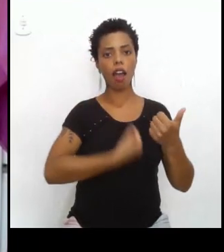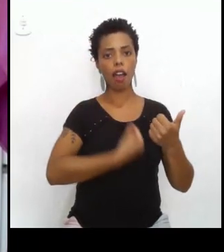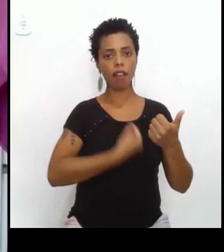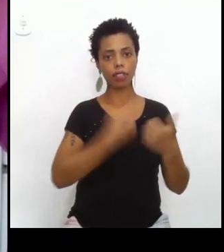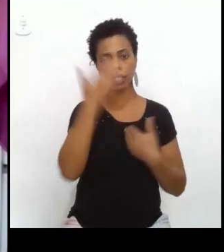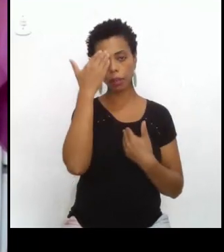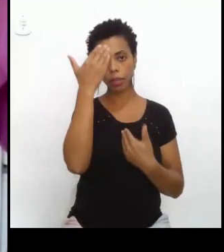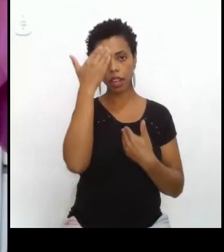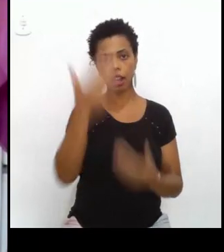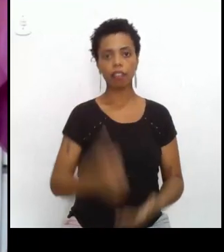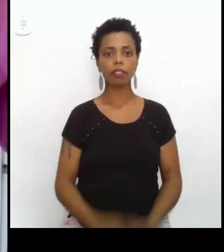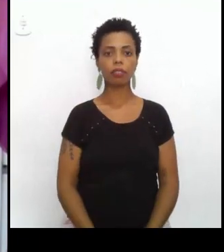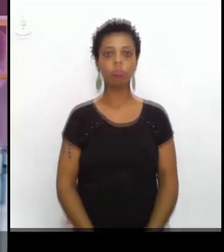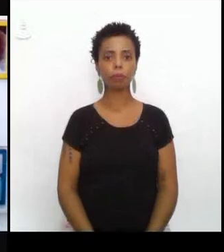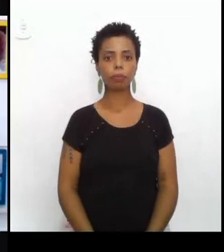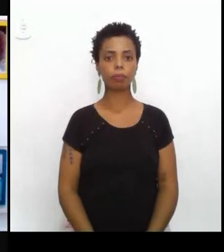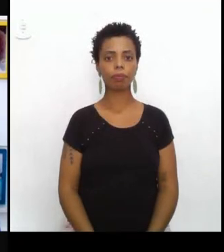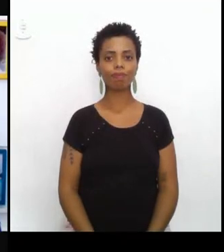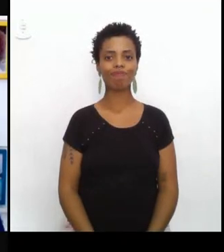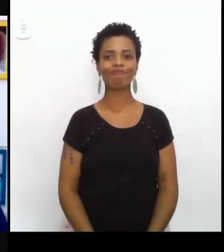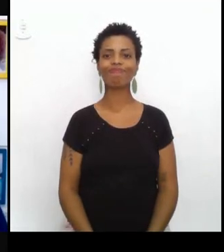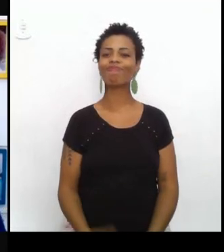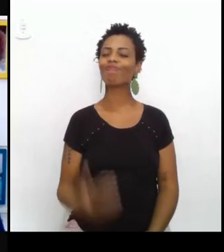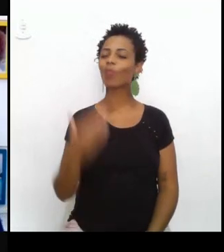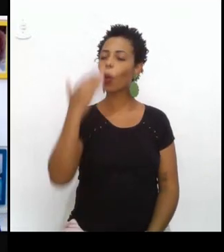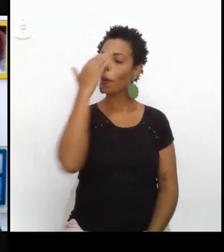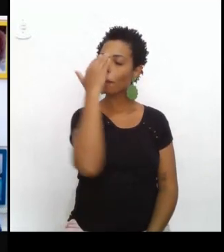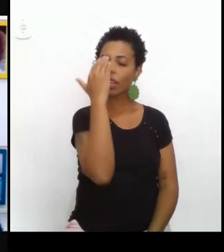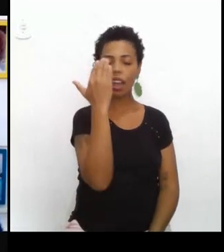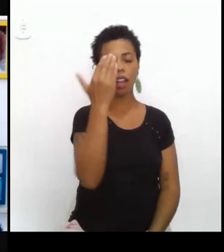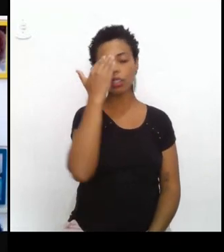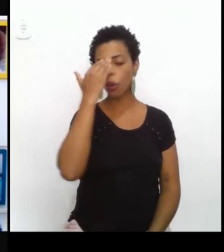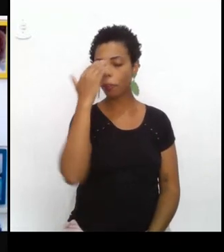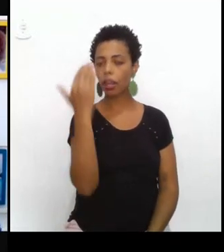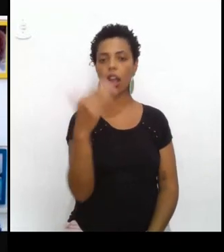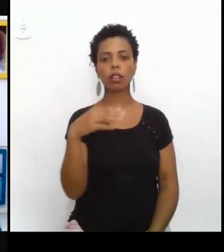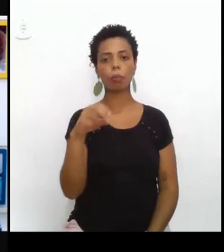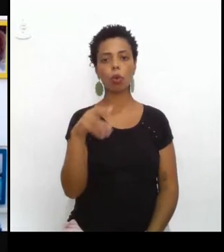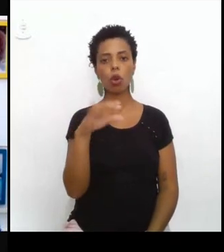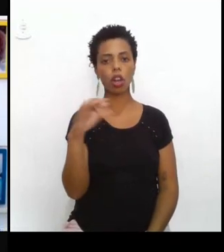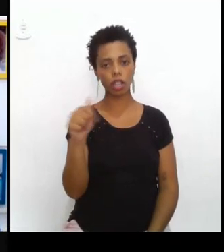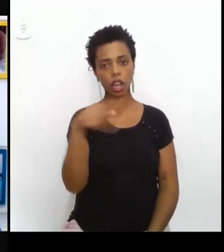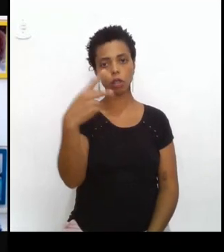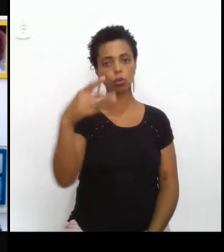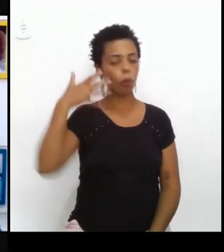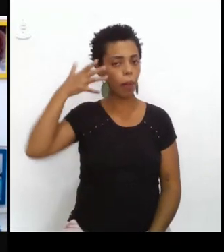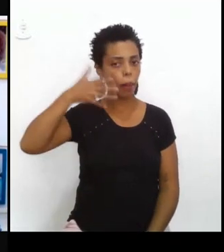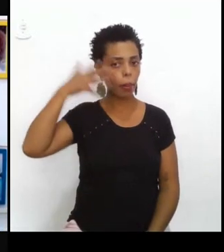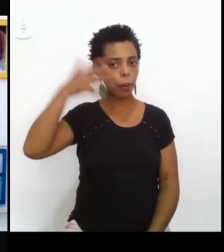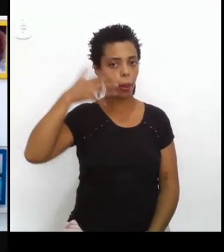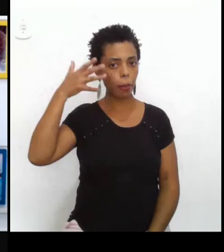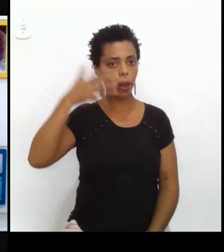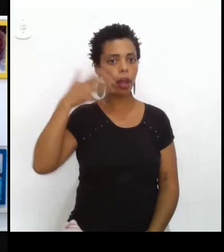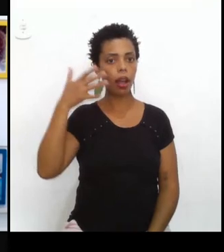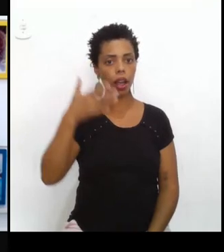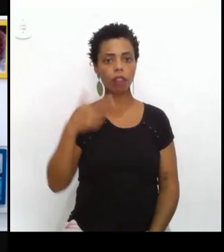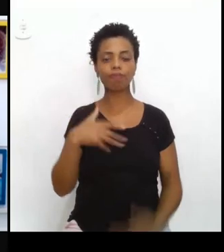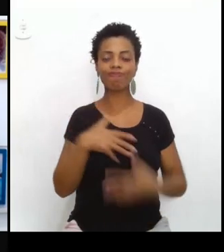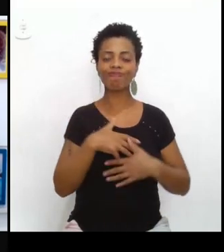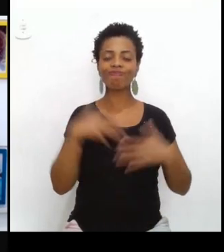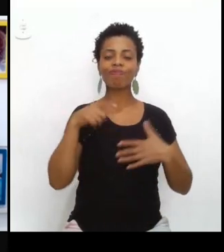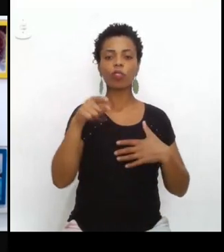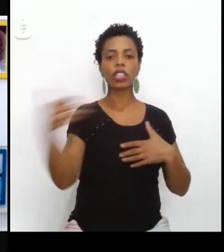é muito muito obrigado Mônica por só falo honrados com sua presença